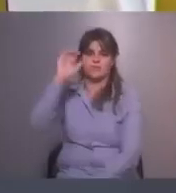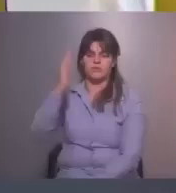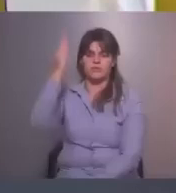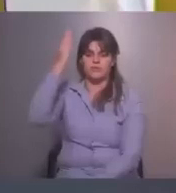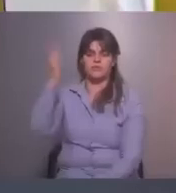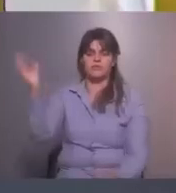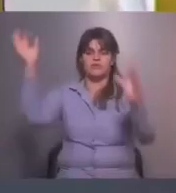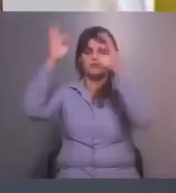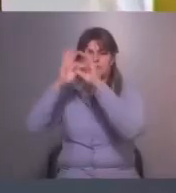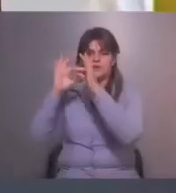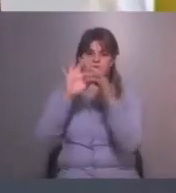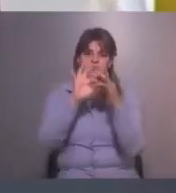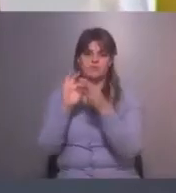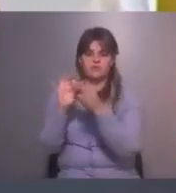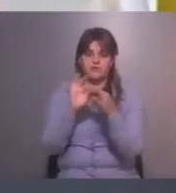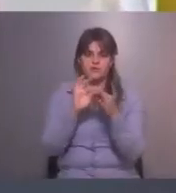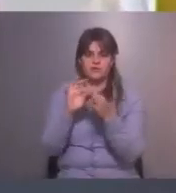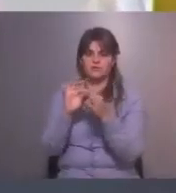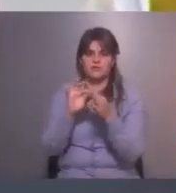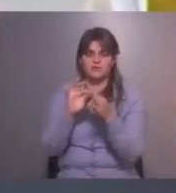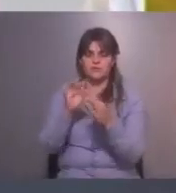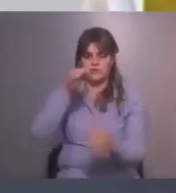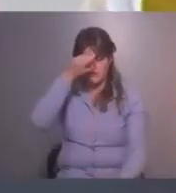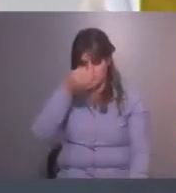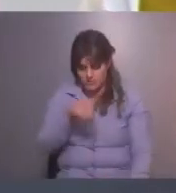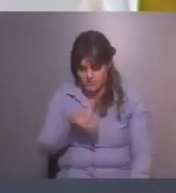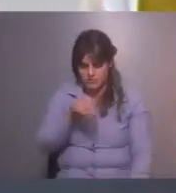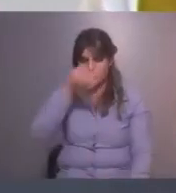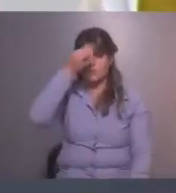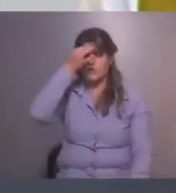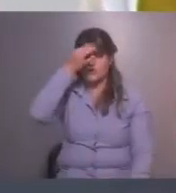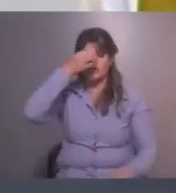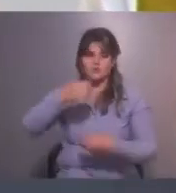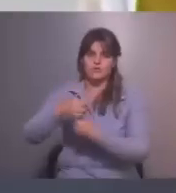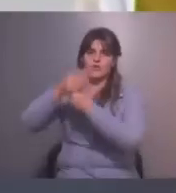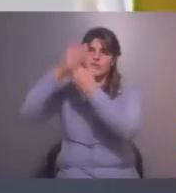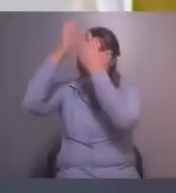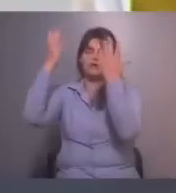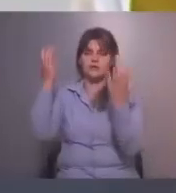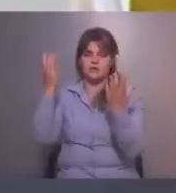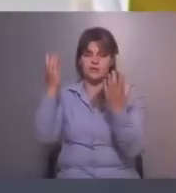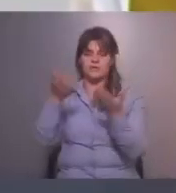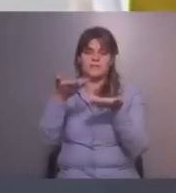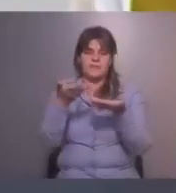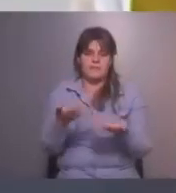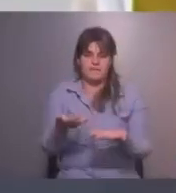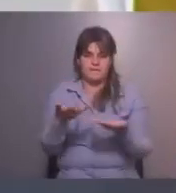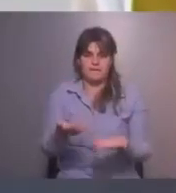na unidade do Espírito Santo, toda a honra e toda a